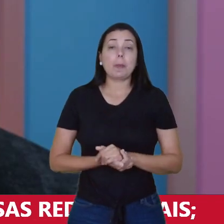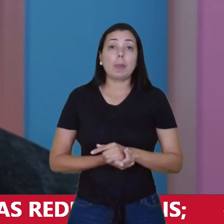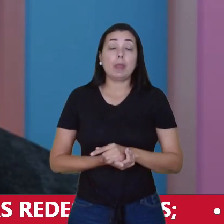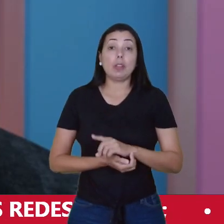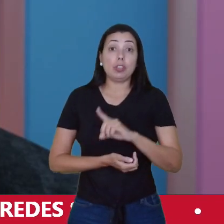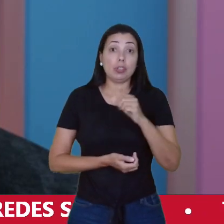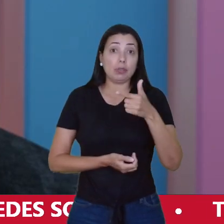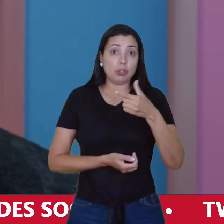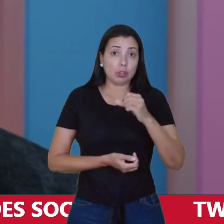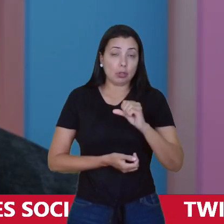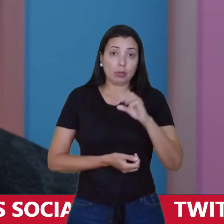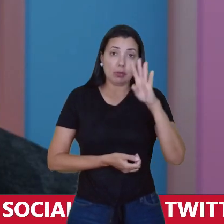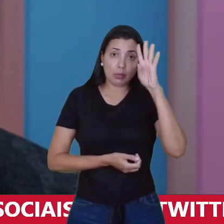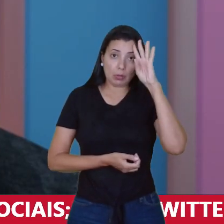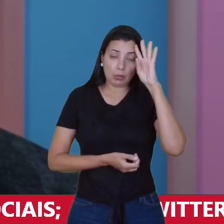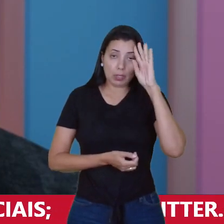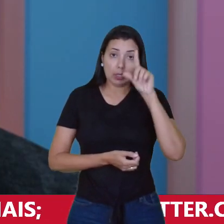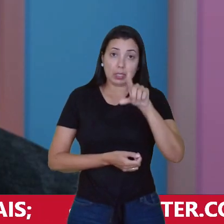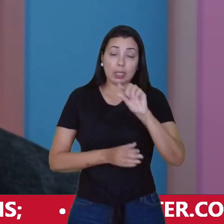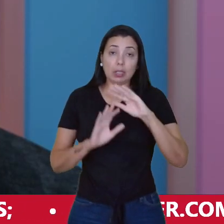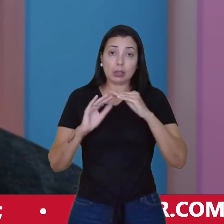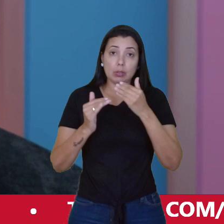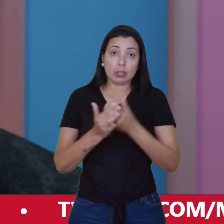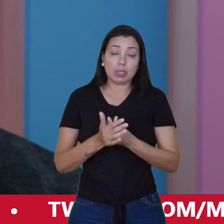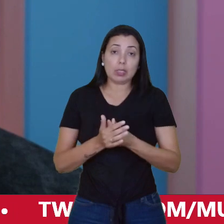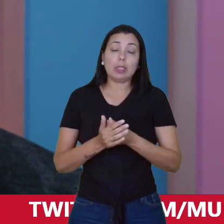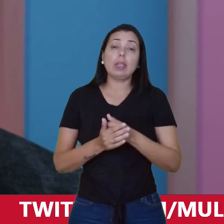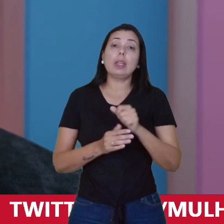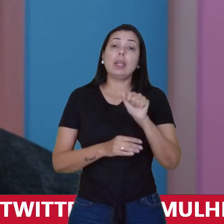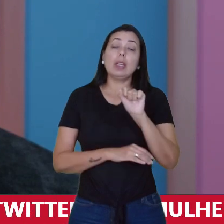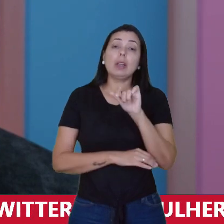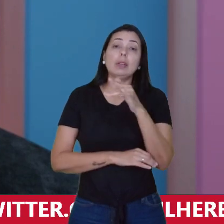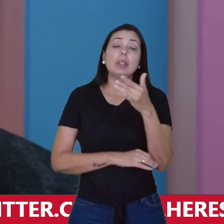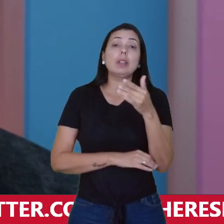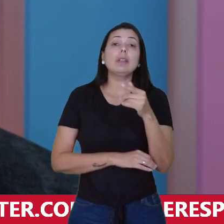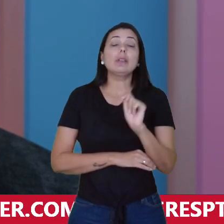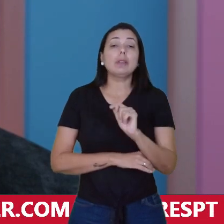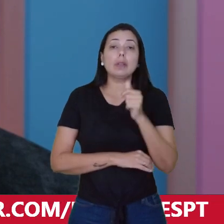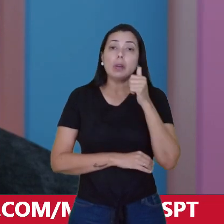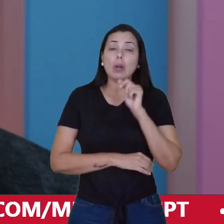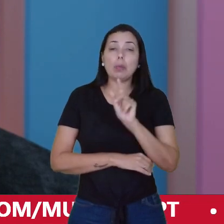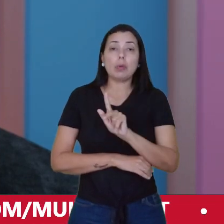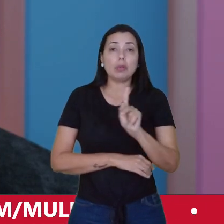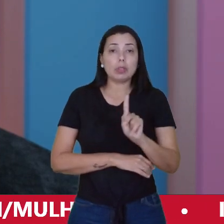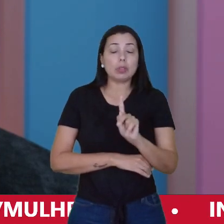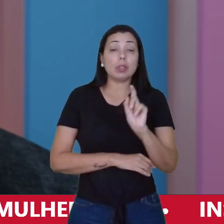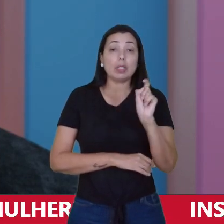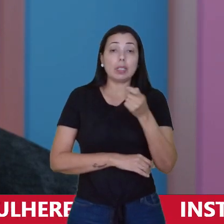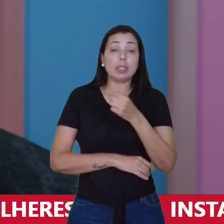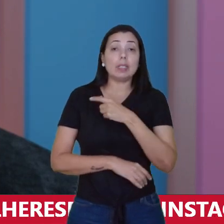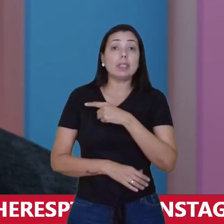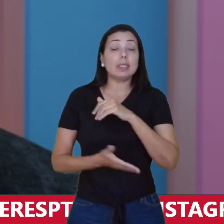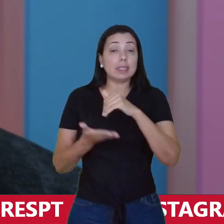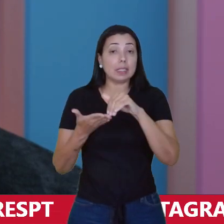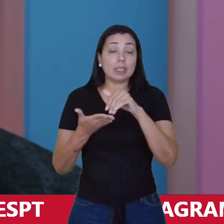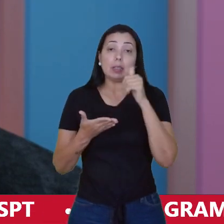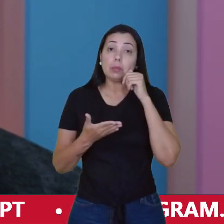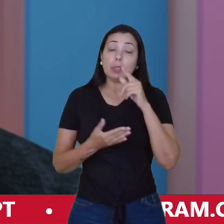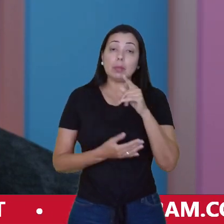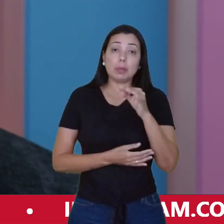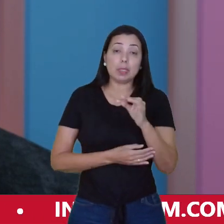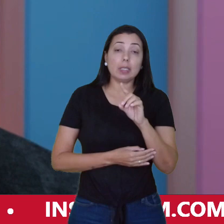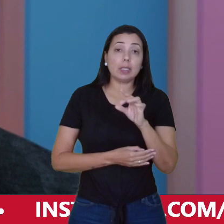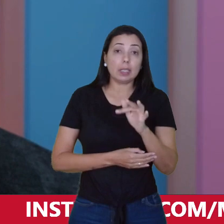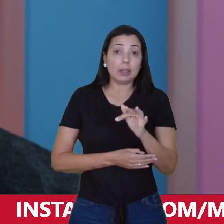dia 29, quarta-feira, a aula escolhida foi o Ecossocialismo Feminista, com a professora e ex-secretária da Mulher do